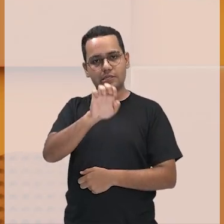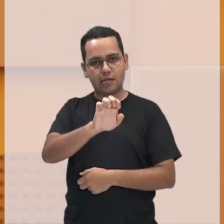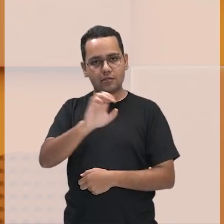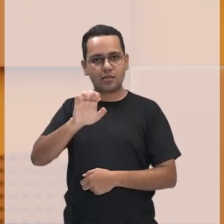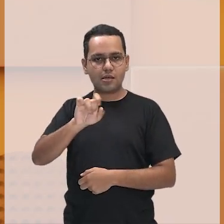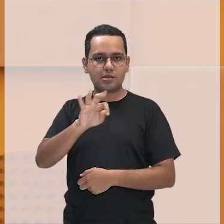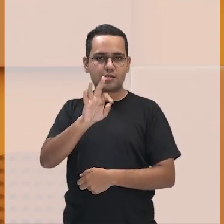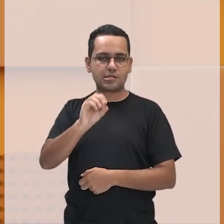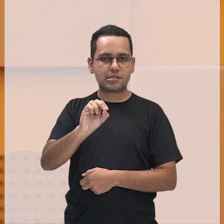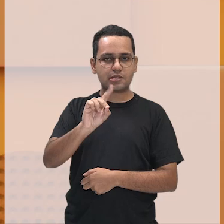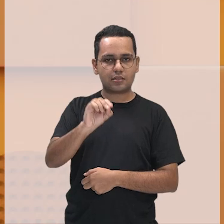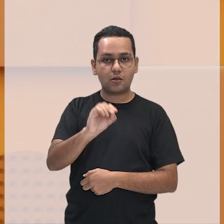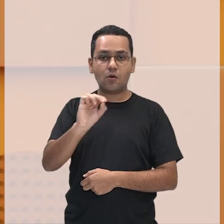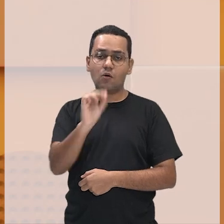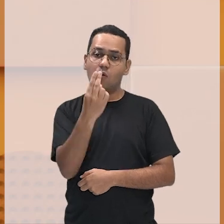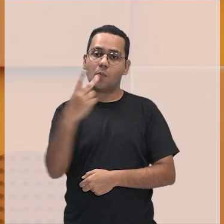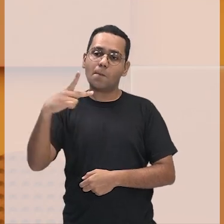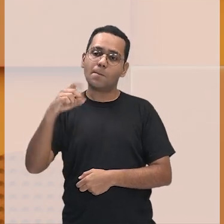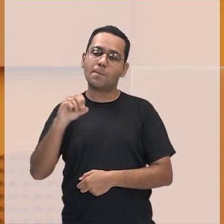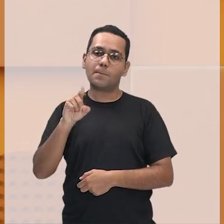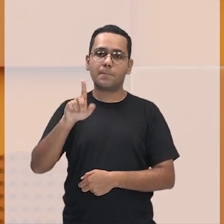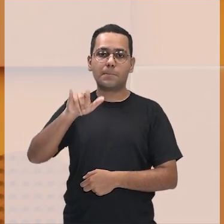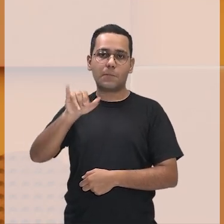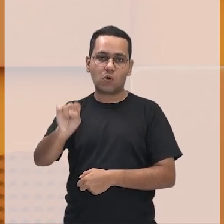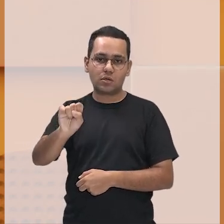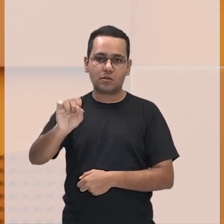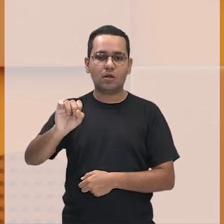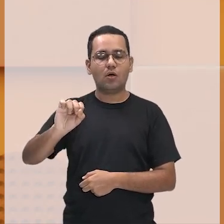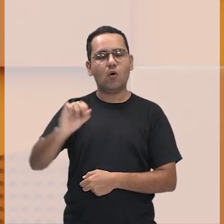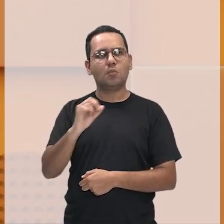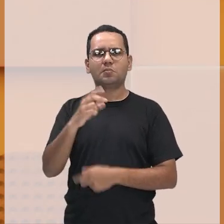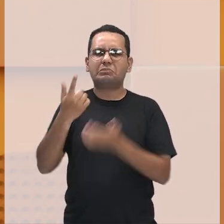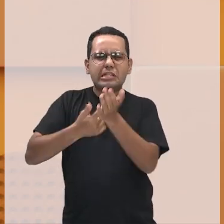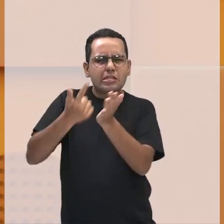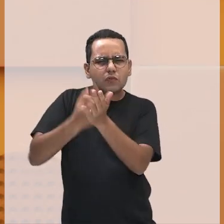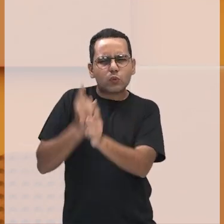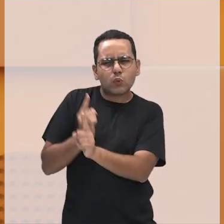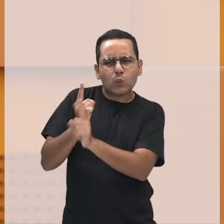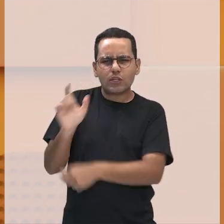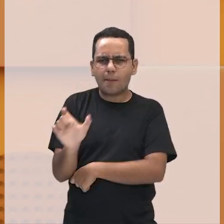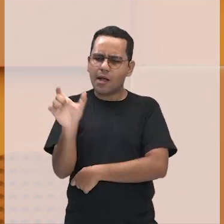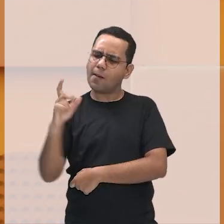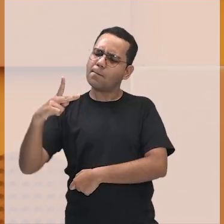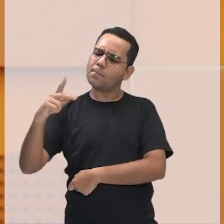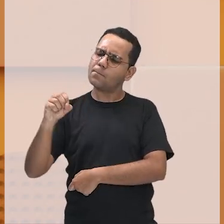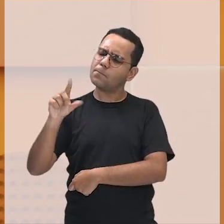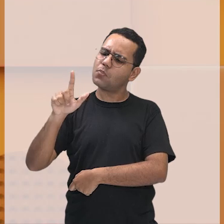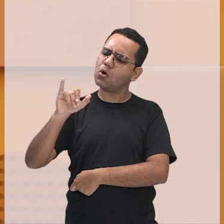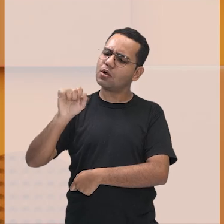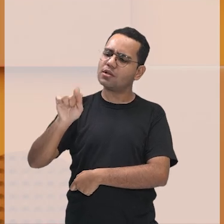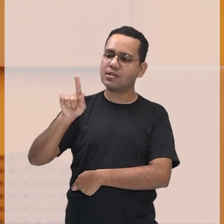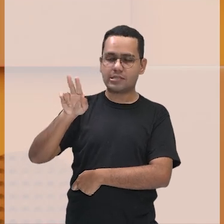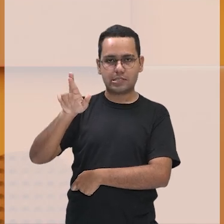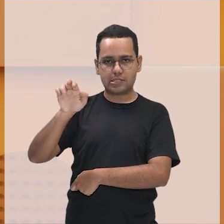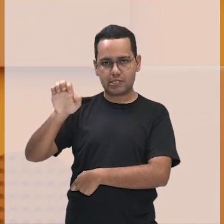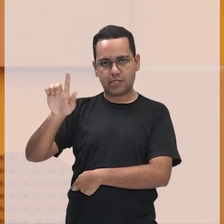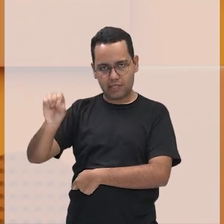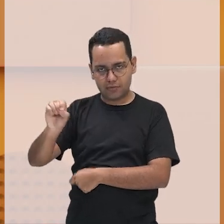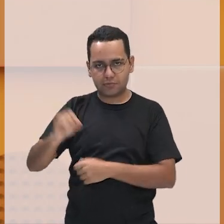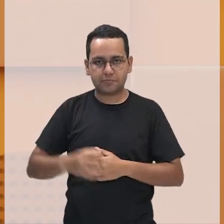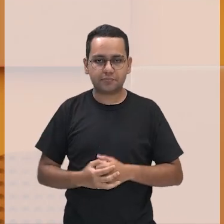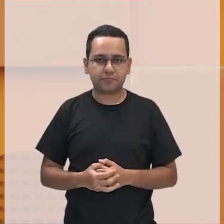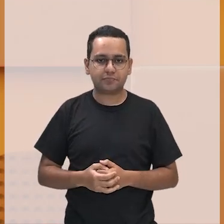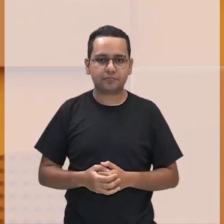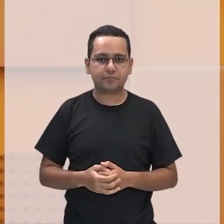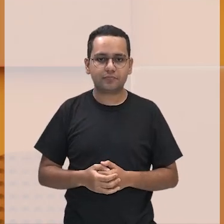polis. Vocês podem encontrar também em alguns livros como polis gregas. A gente está falando, então, desse mesmo período, ok? Que vai ser predomínio, então,